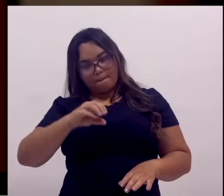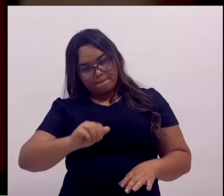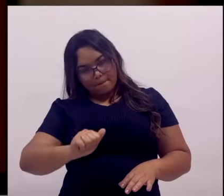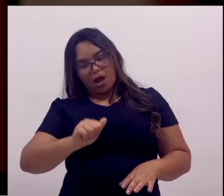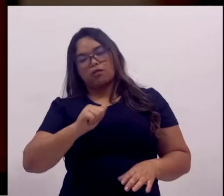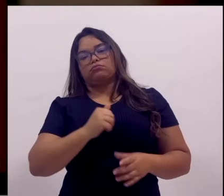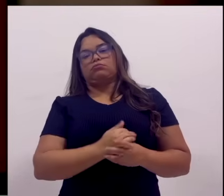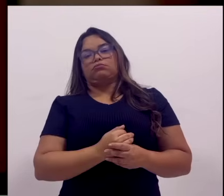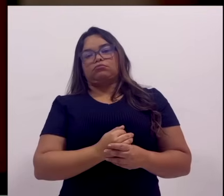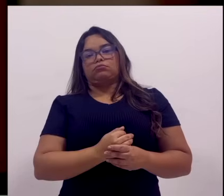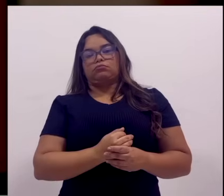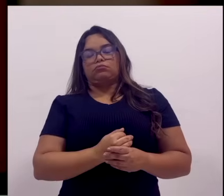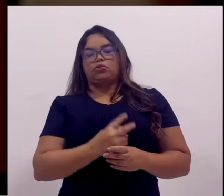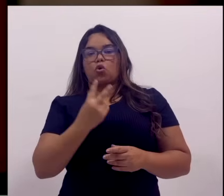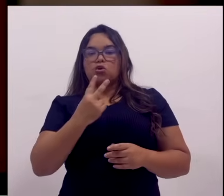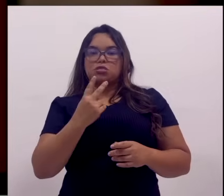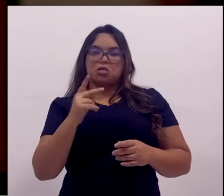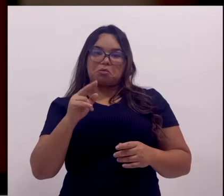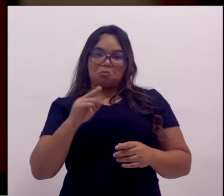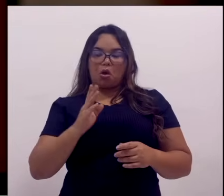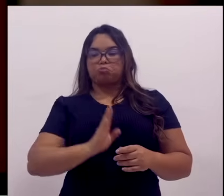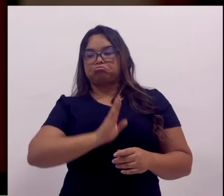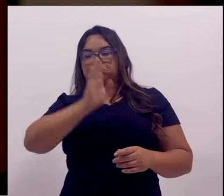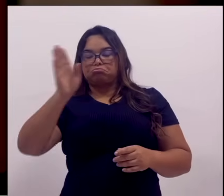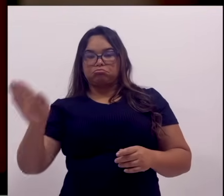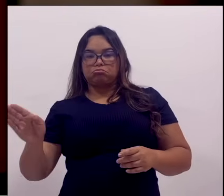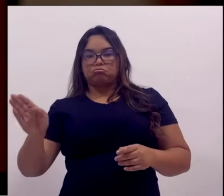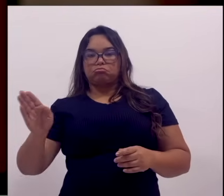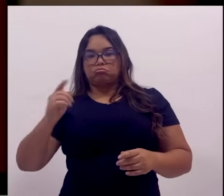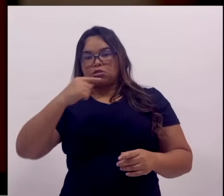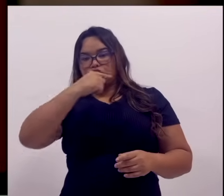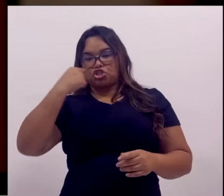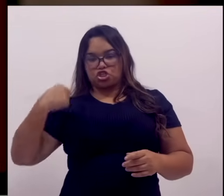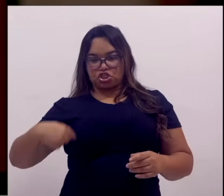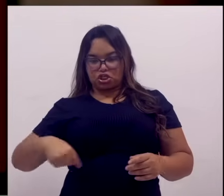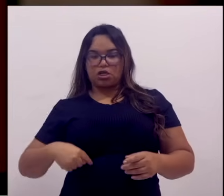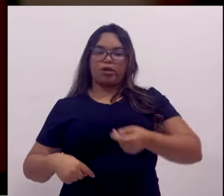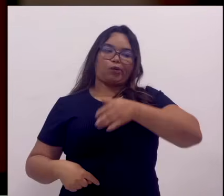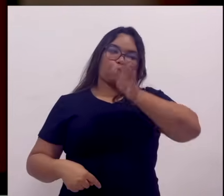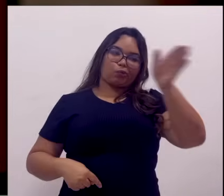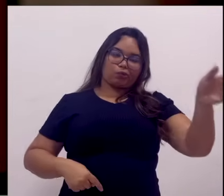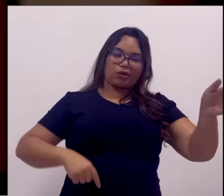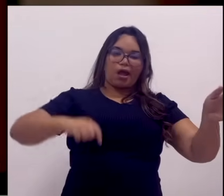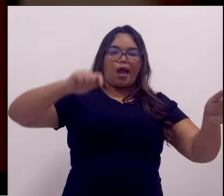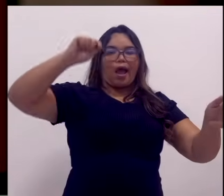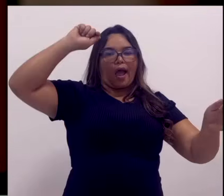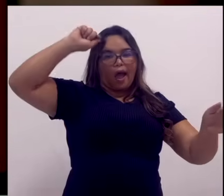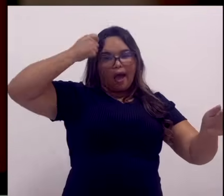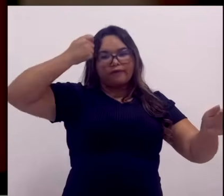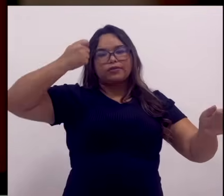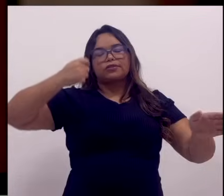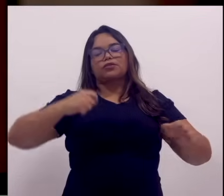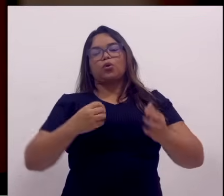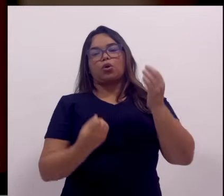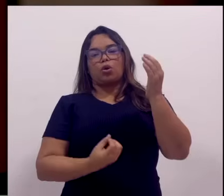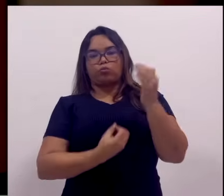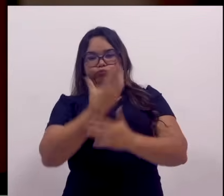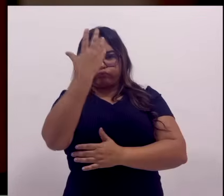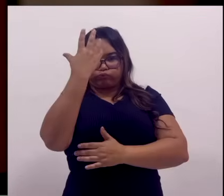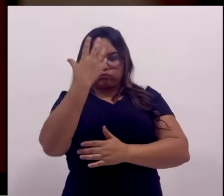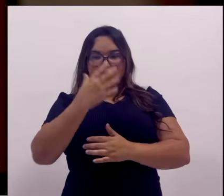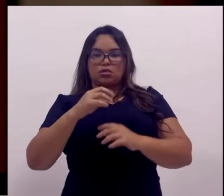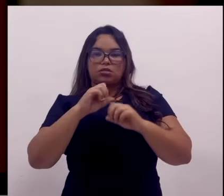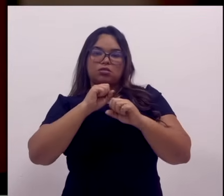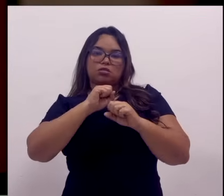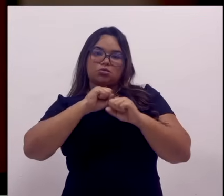Índia em 1793, Morrison para a China em 1807, Moffat para a África em 1817, a Sociedade Bíblica